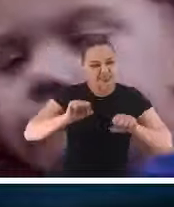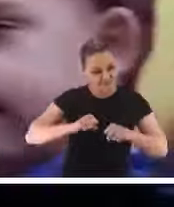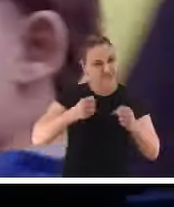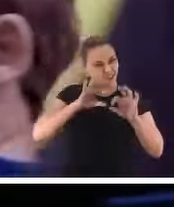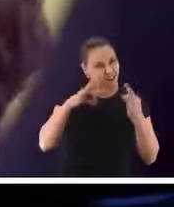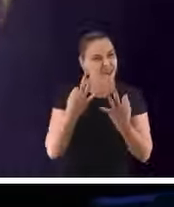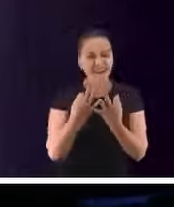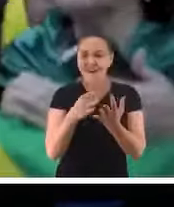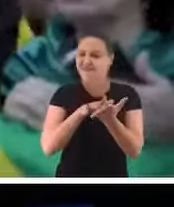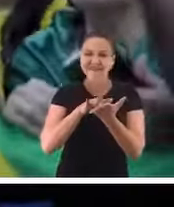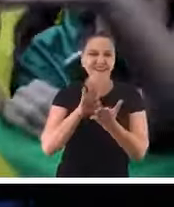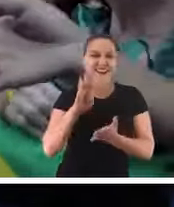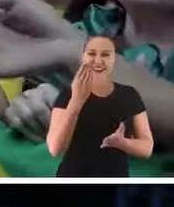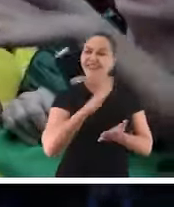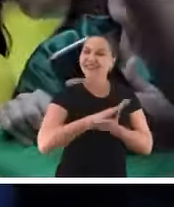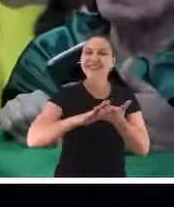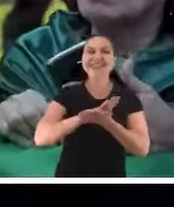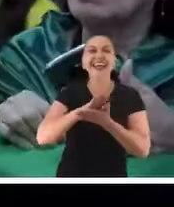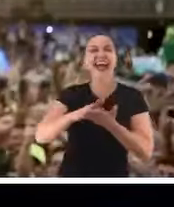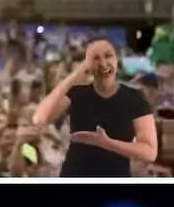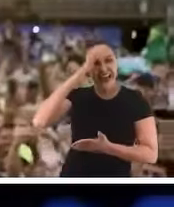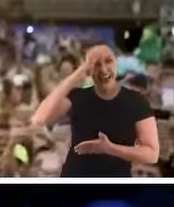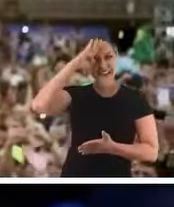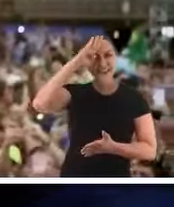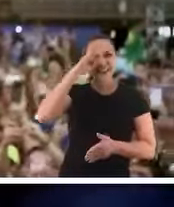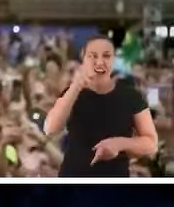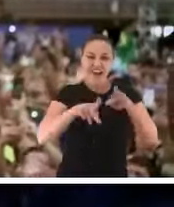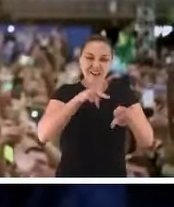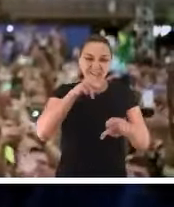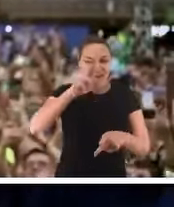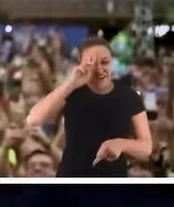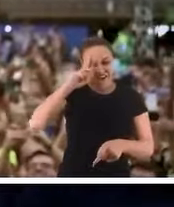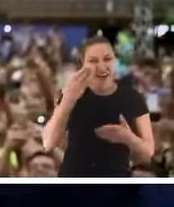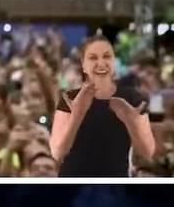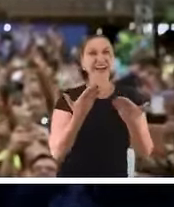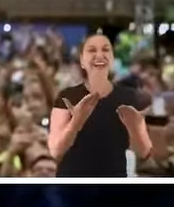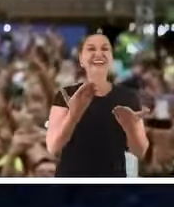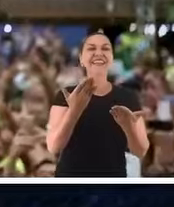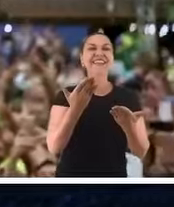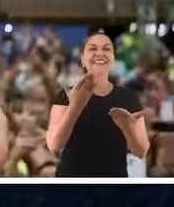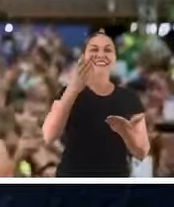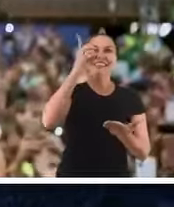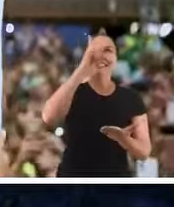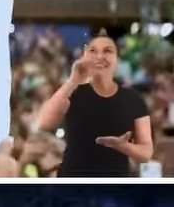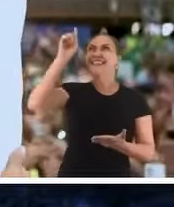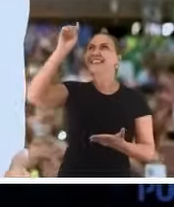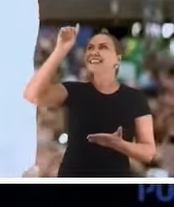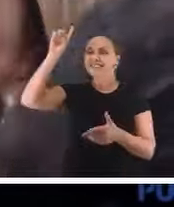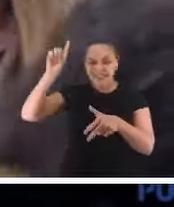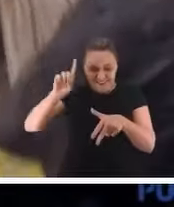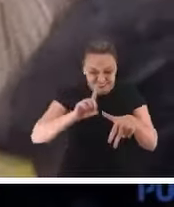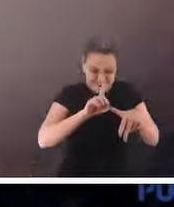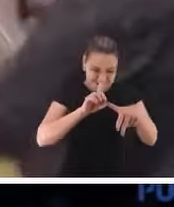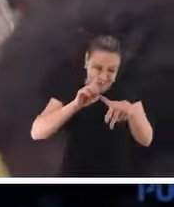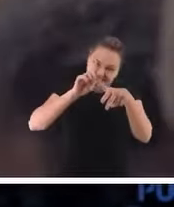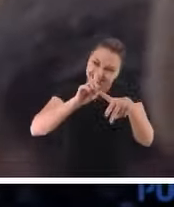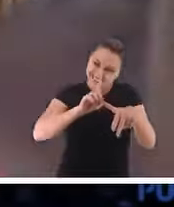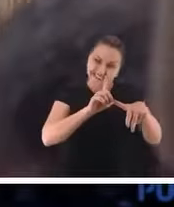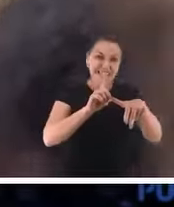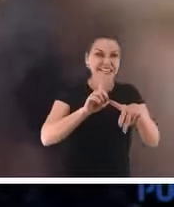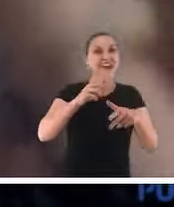Defende a família e não vai te enganar. É o capitão do povo que vai vencer de